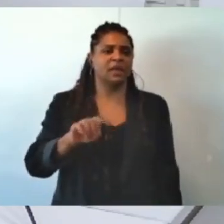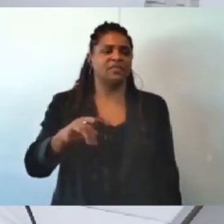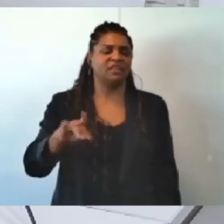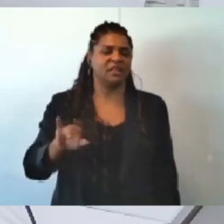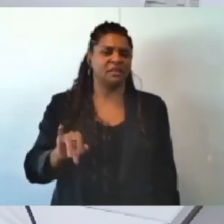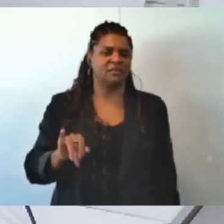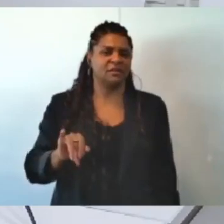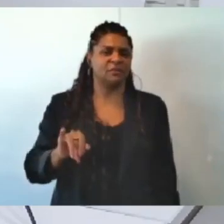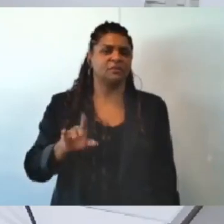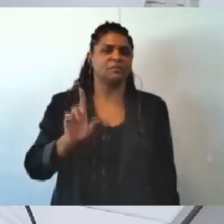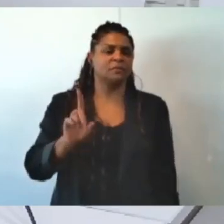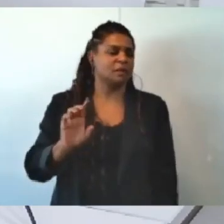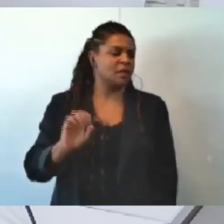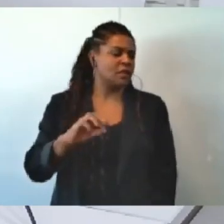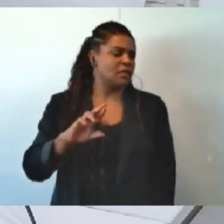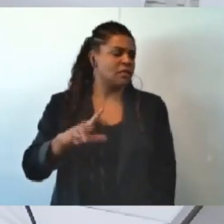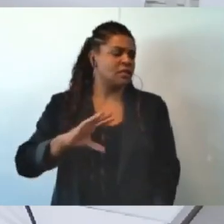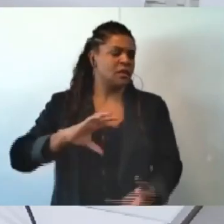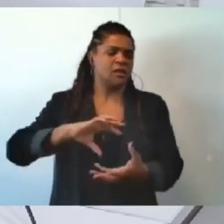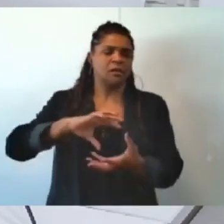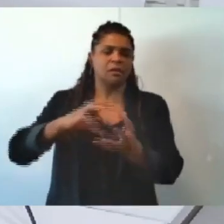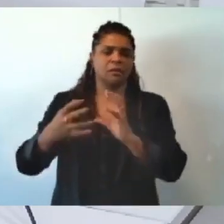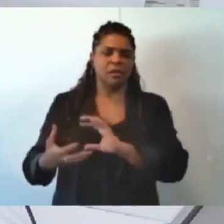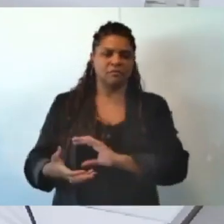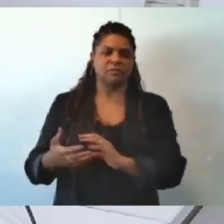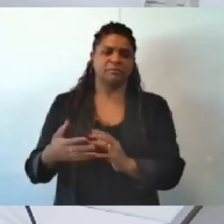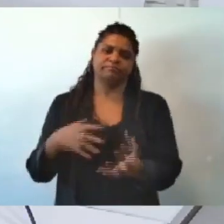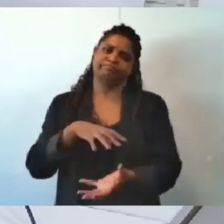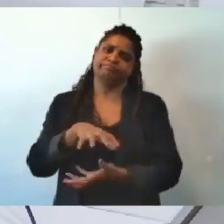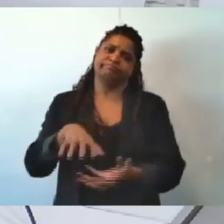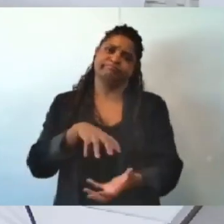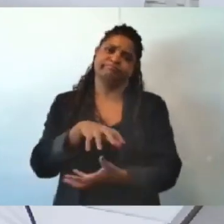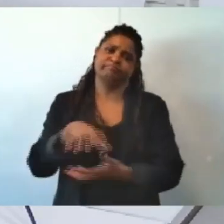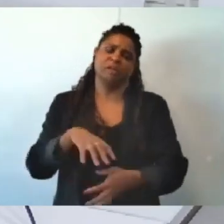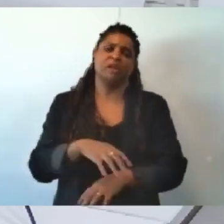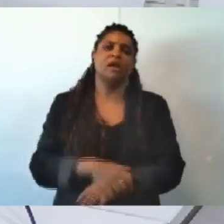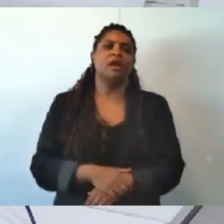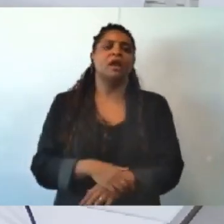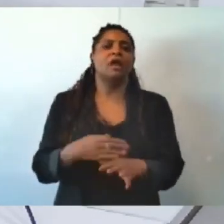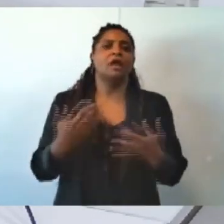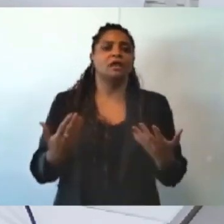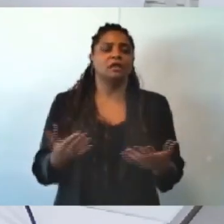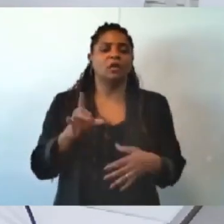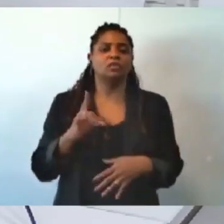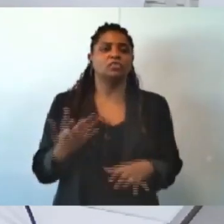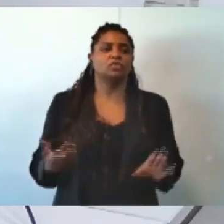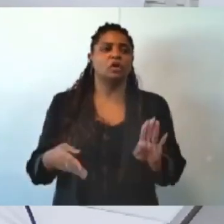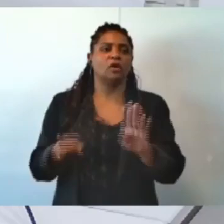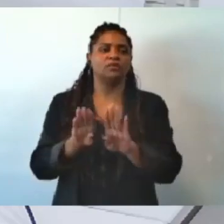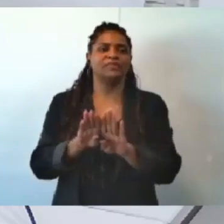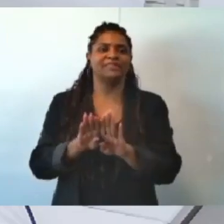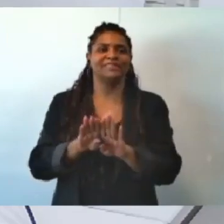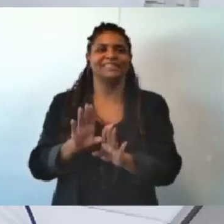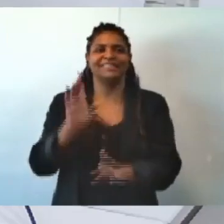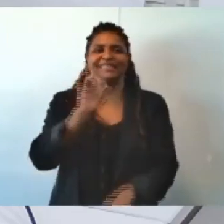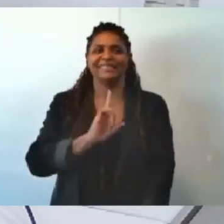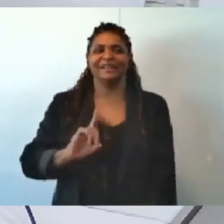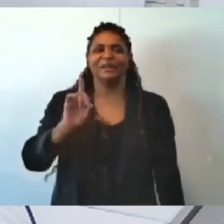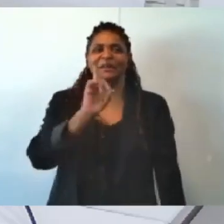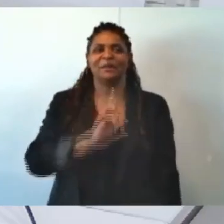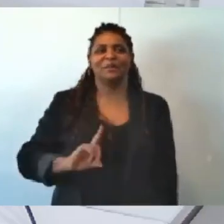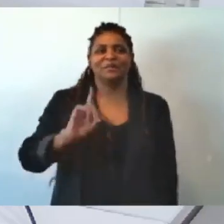está falando, ah, que fecha sexta, sábado, domingo. Mentira, só fecha no domingo, né? Mas